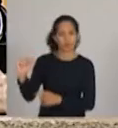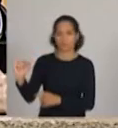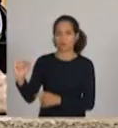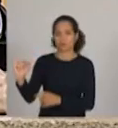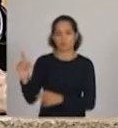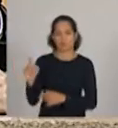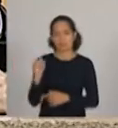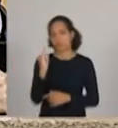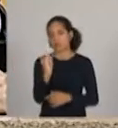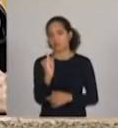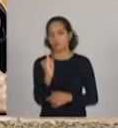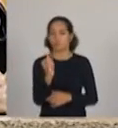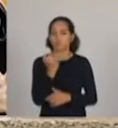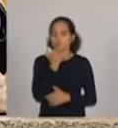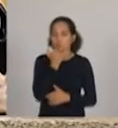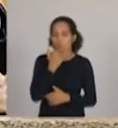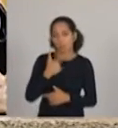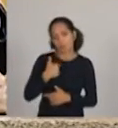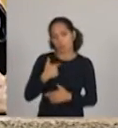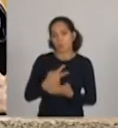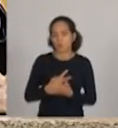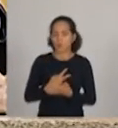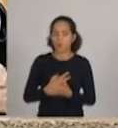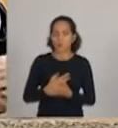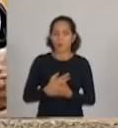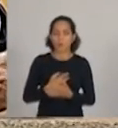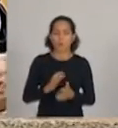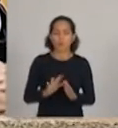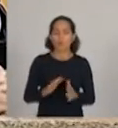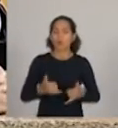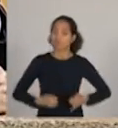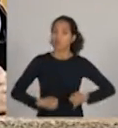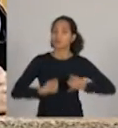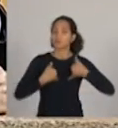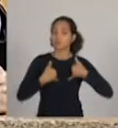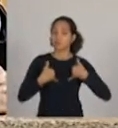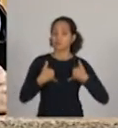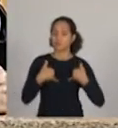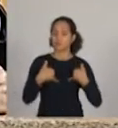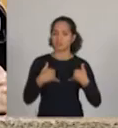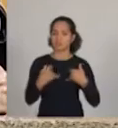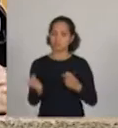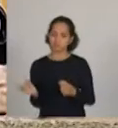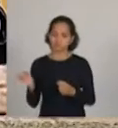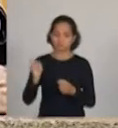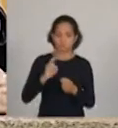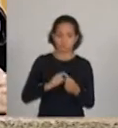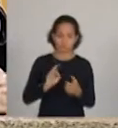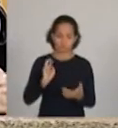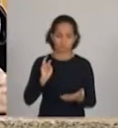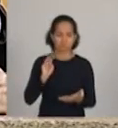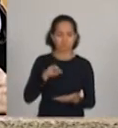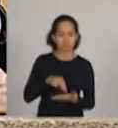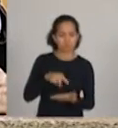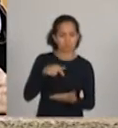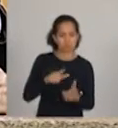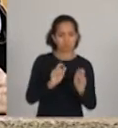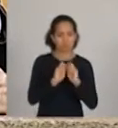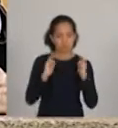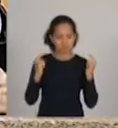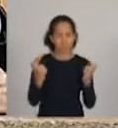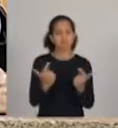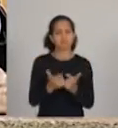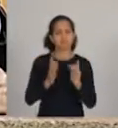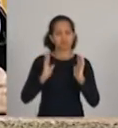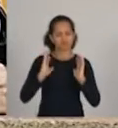dos portos, tudo. E é uma satisfação sempre retornar a essa casa. Uhum. Já